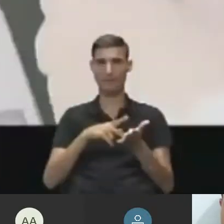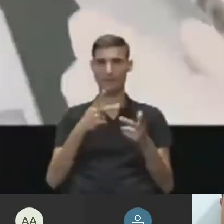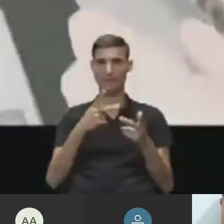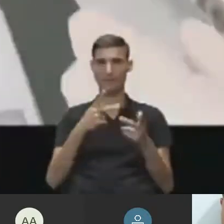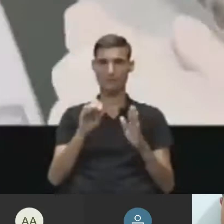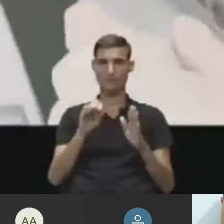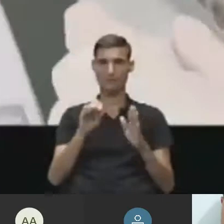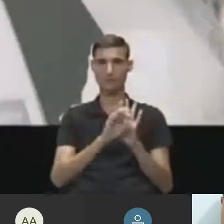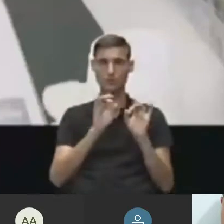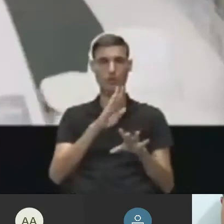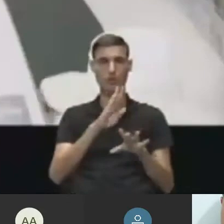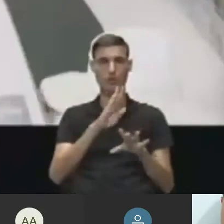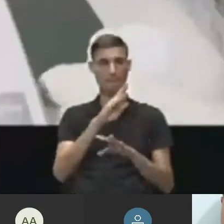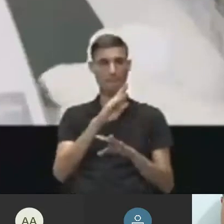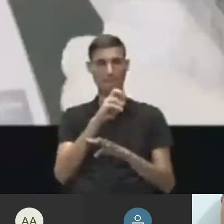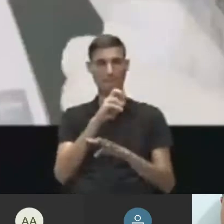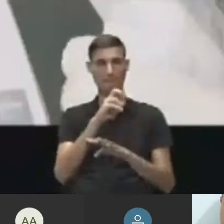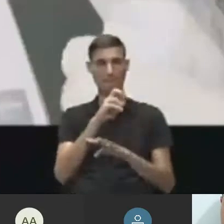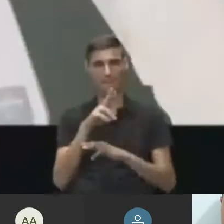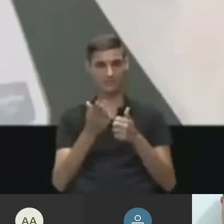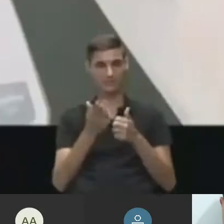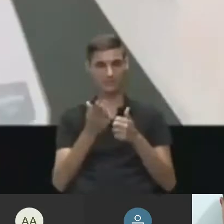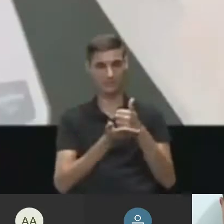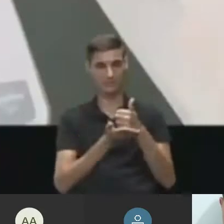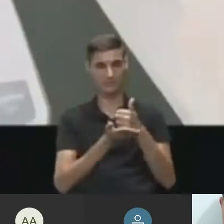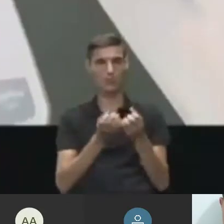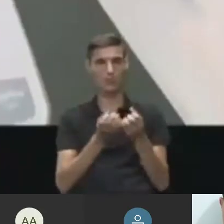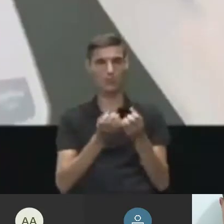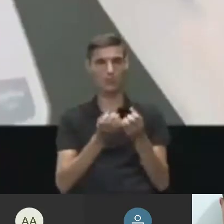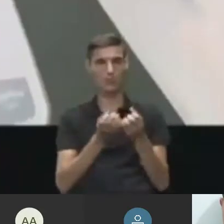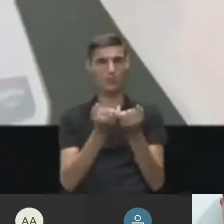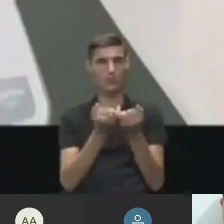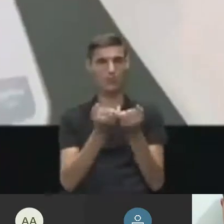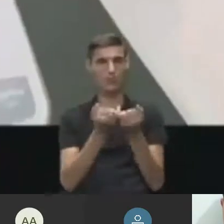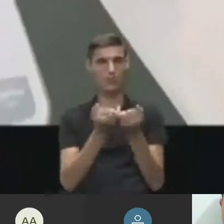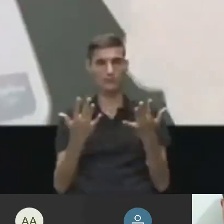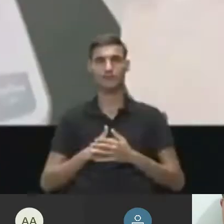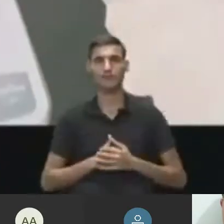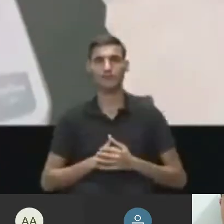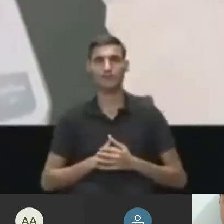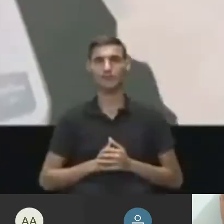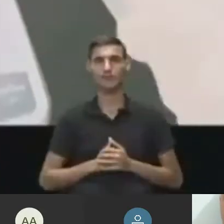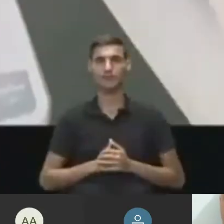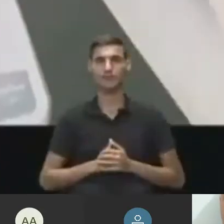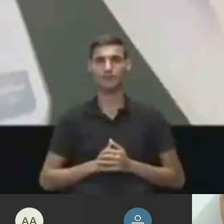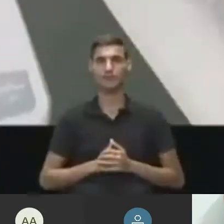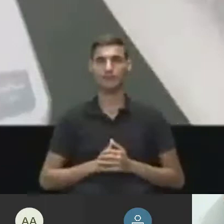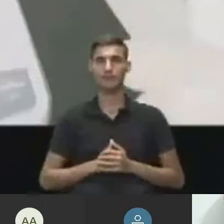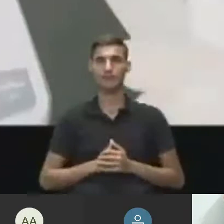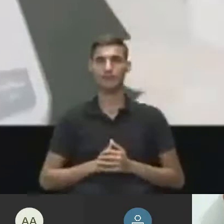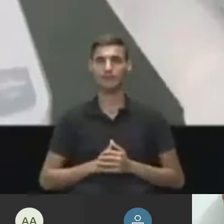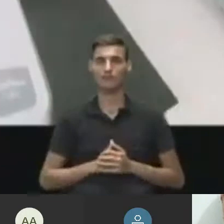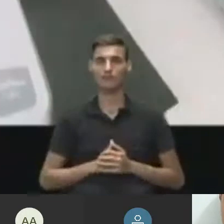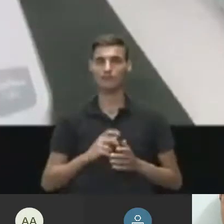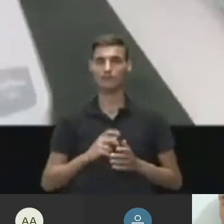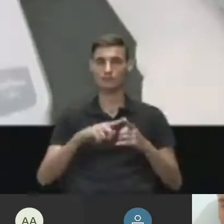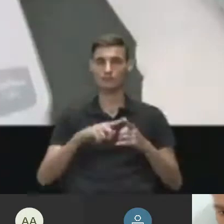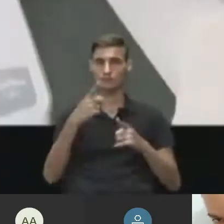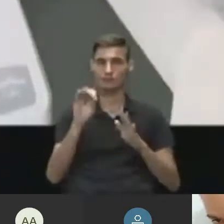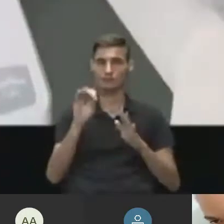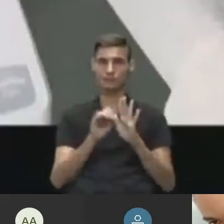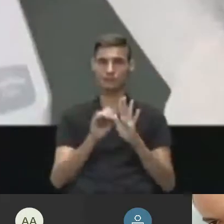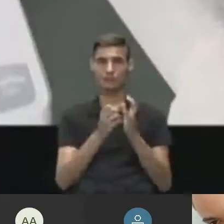utilizar aqueles papéis filtro, certo? Fazendo todo aquele procedimento. Primeiro coloca o